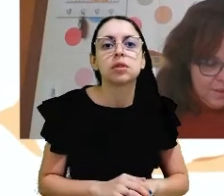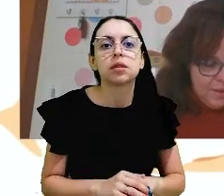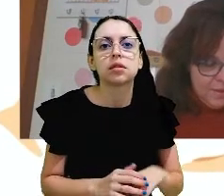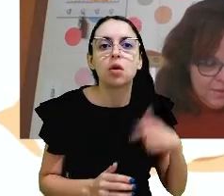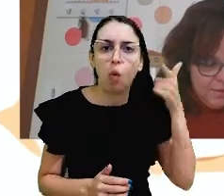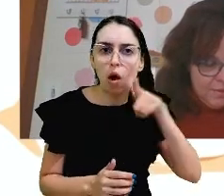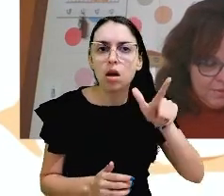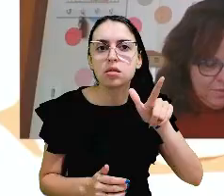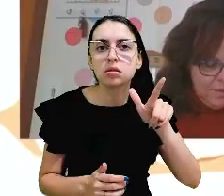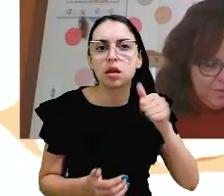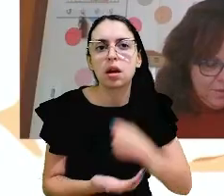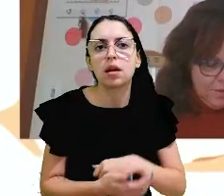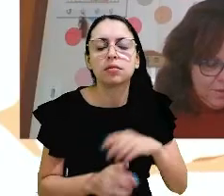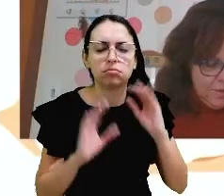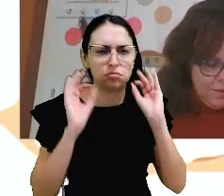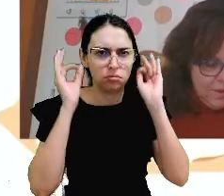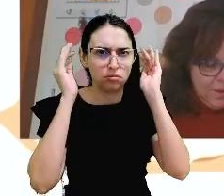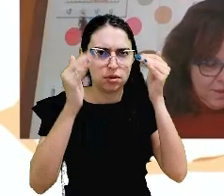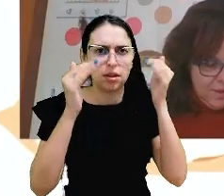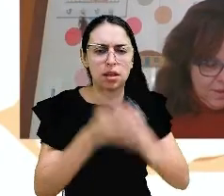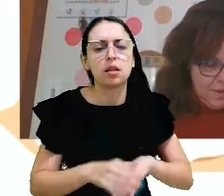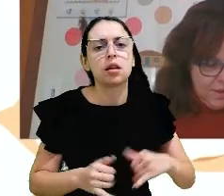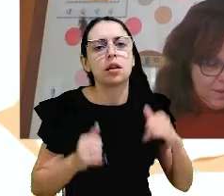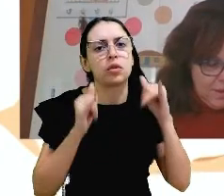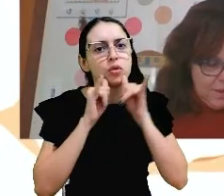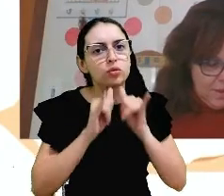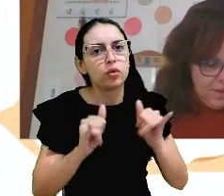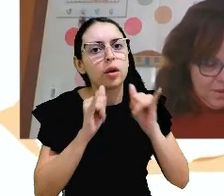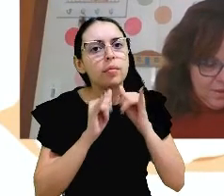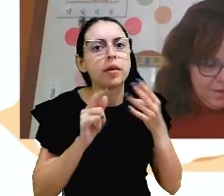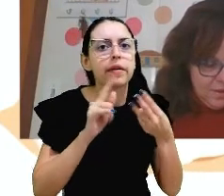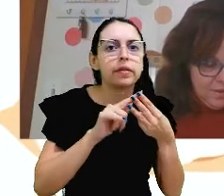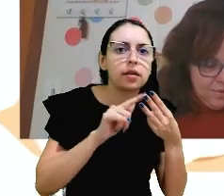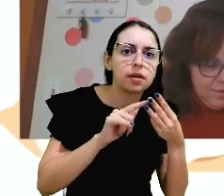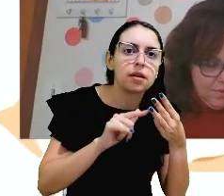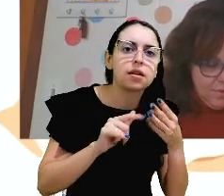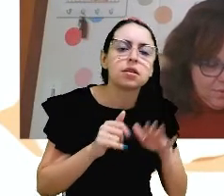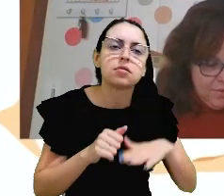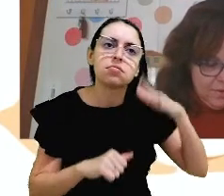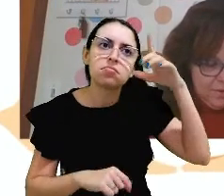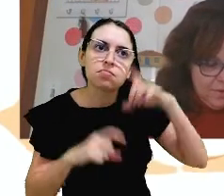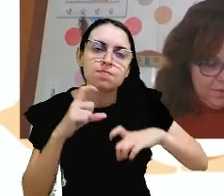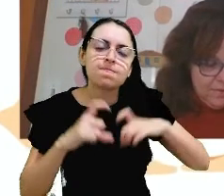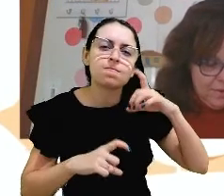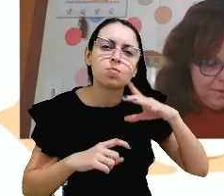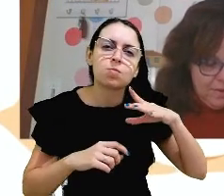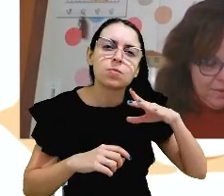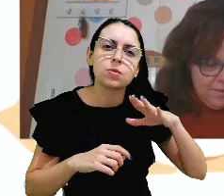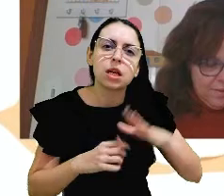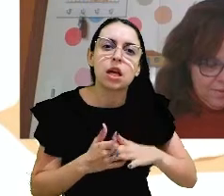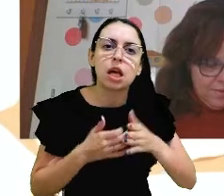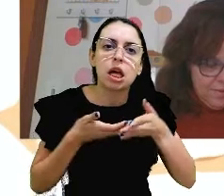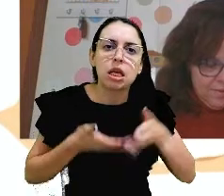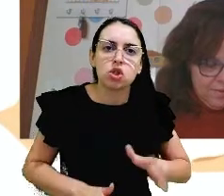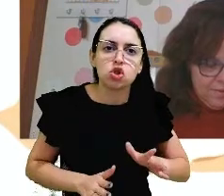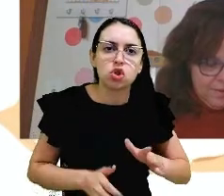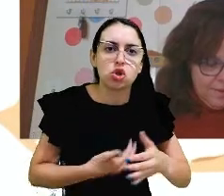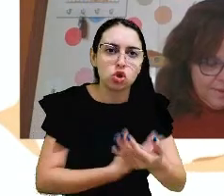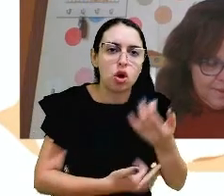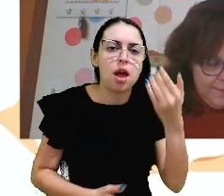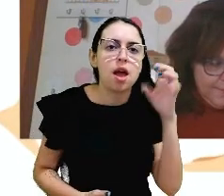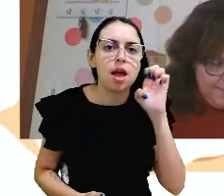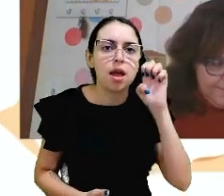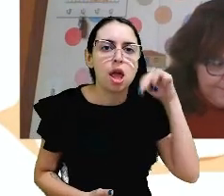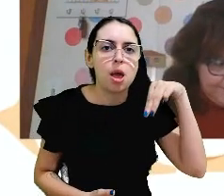bem informada. As mulheres estão sendo informadas que elas têm 3 a 4 vezes mais chances de ter uma hemorragia pós-parto nessa